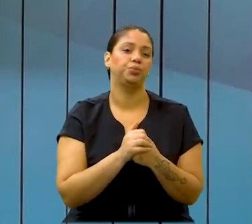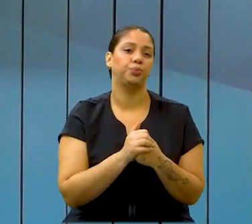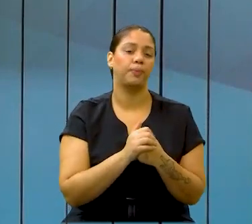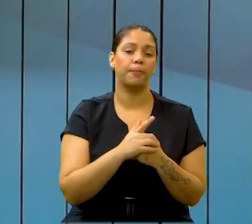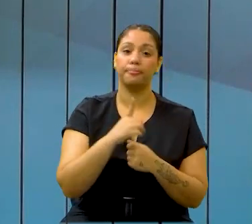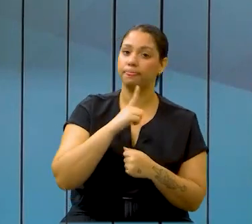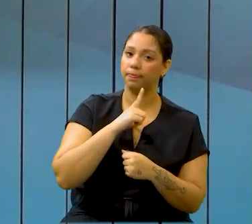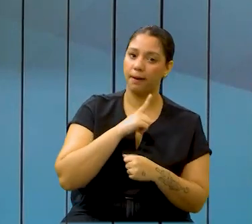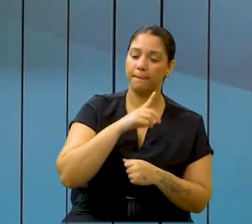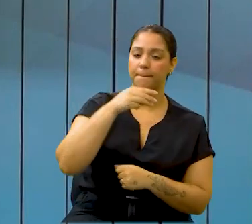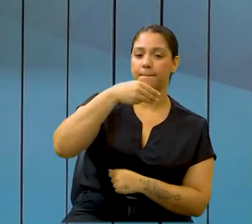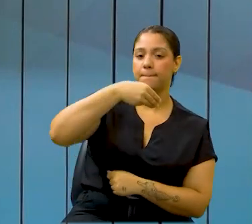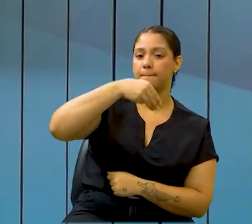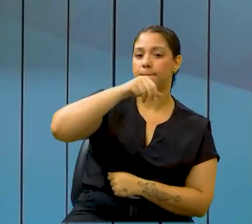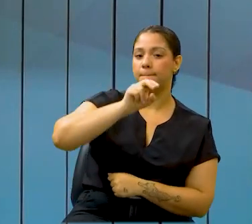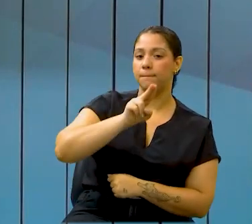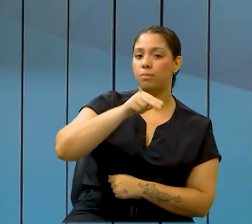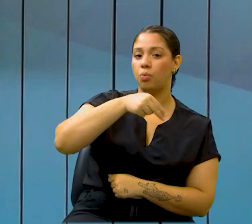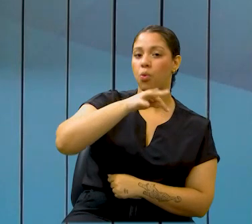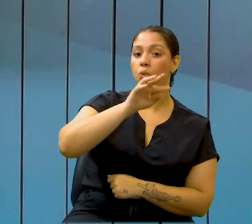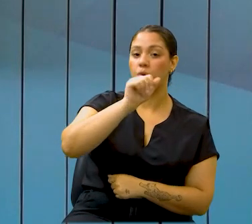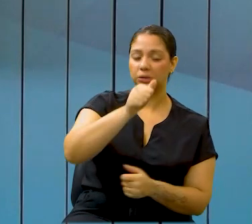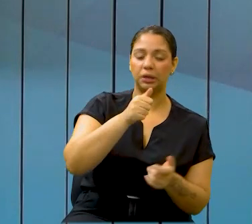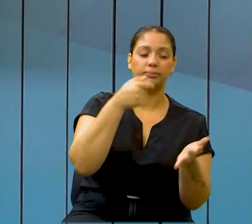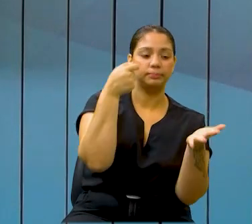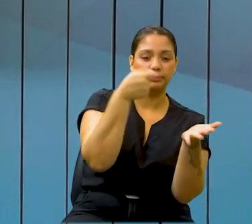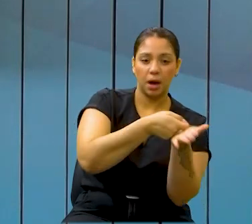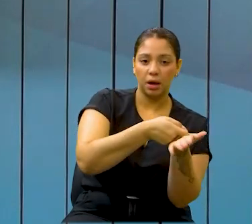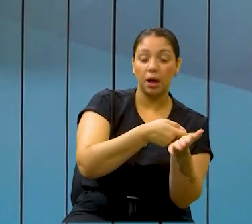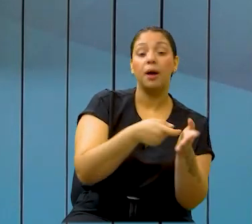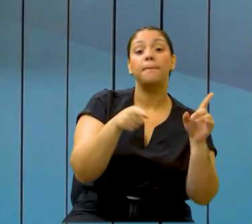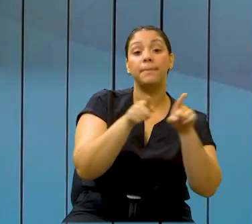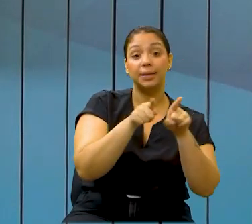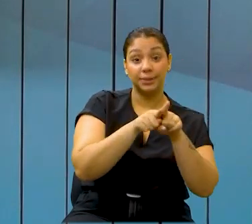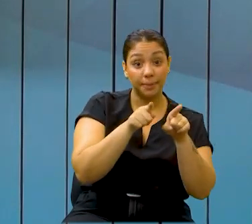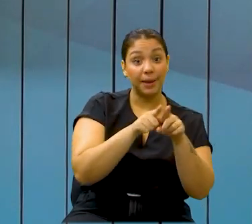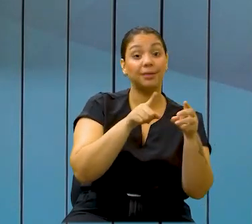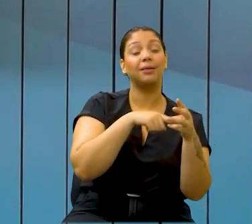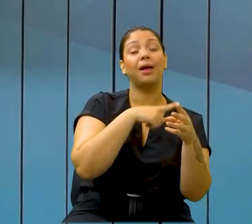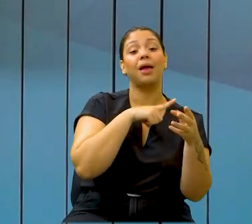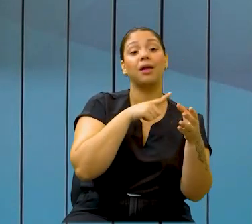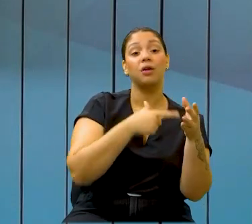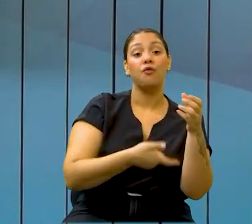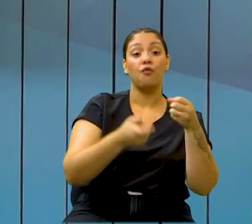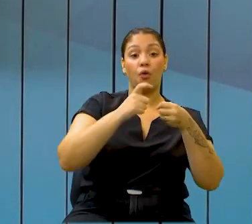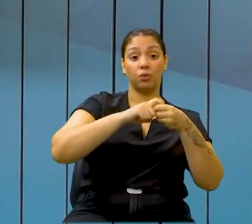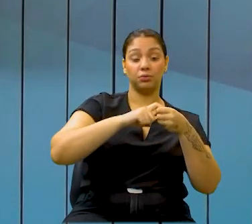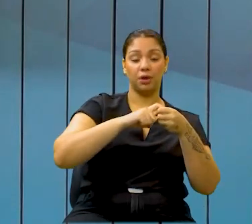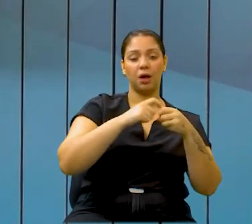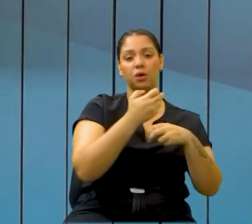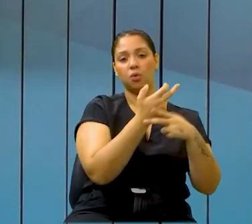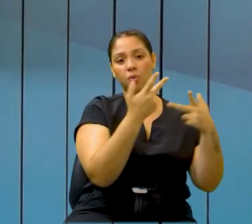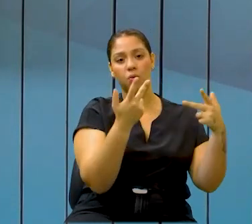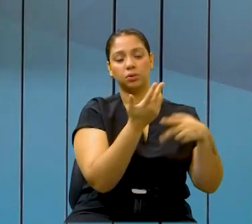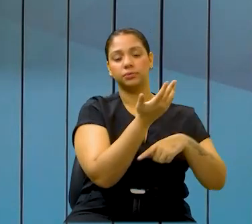previsto multa, né? Mas tem também a recuperação daquilo que a pessoa